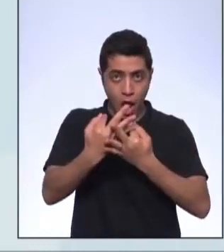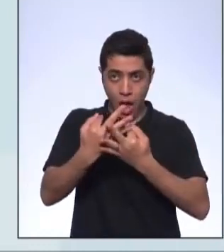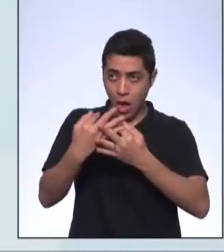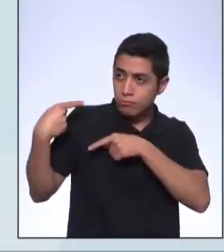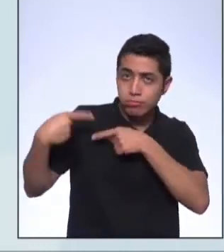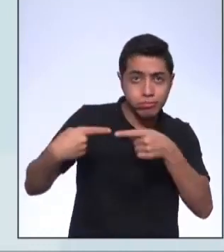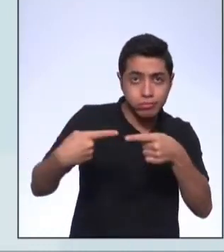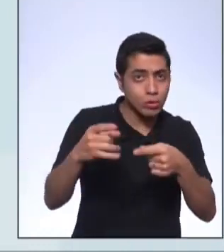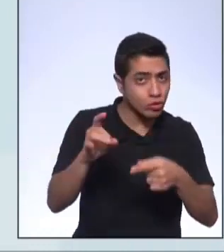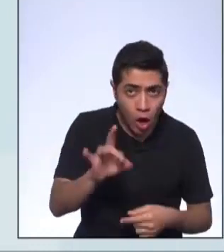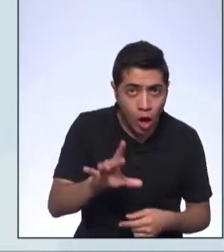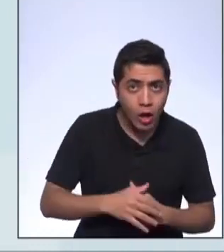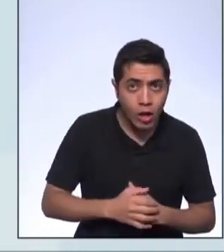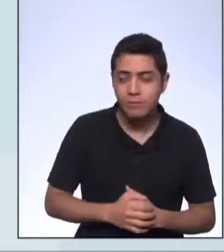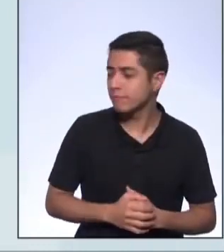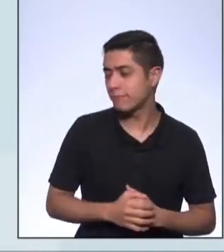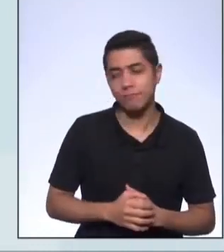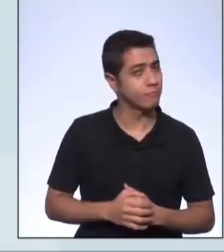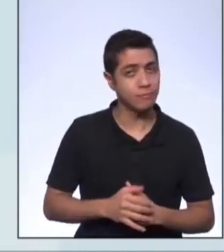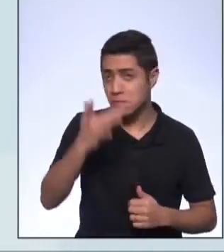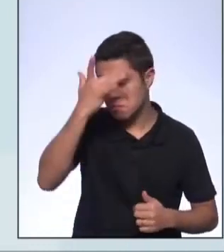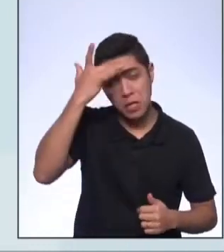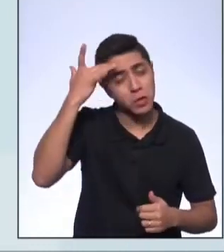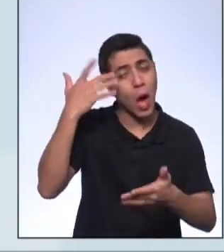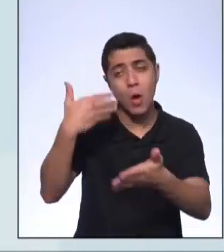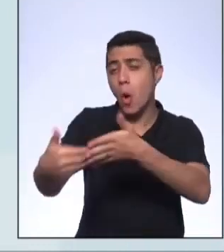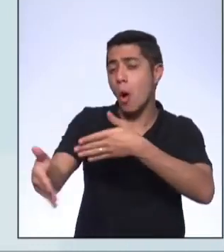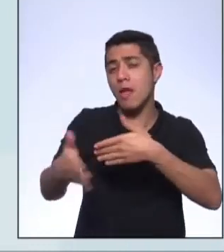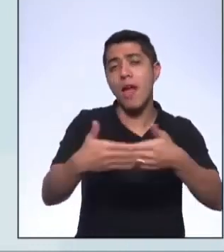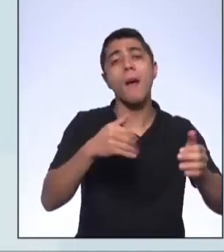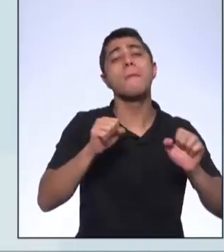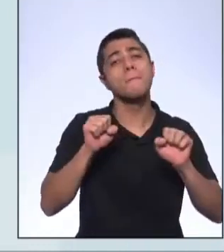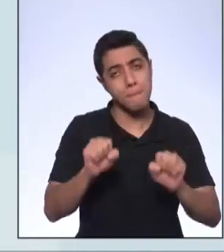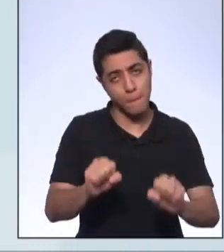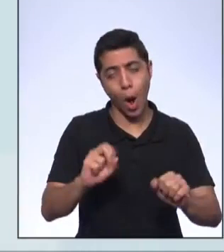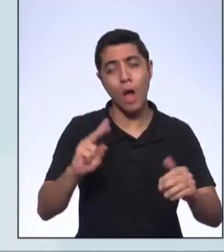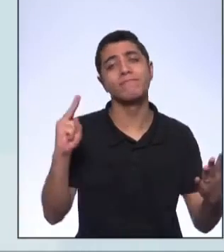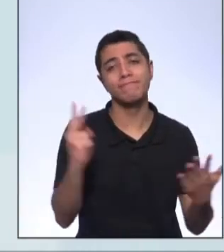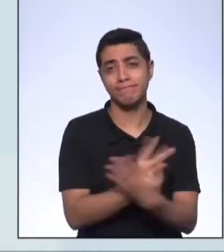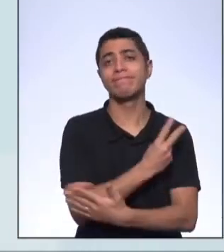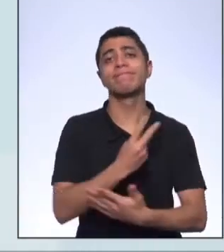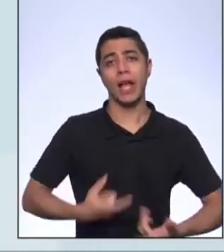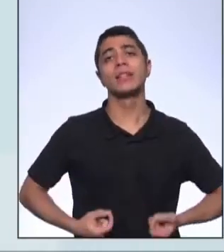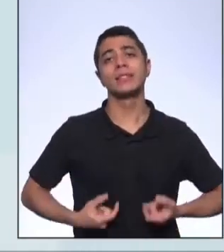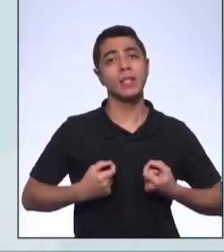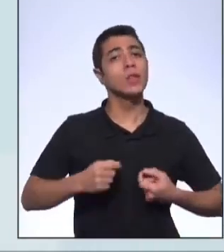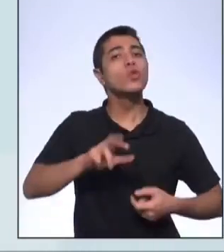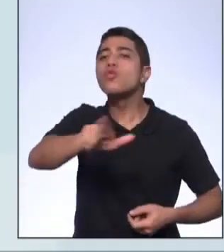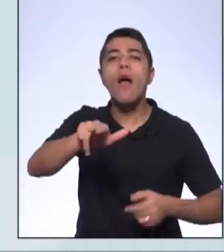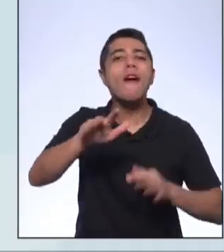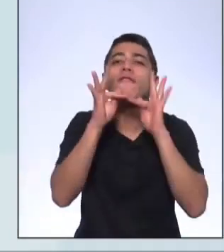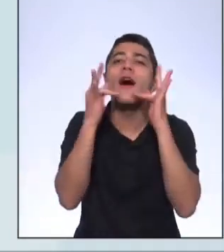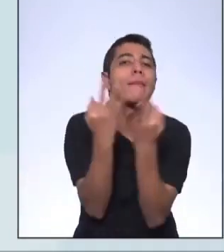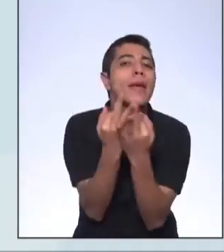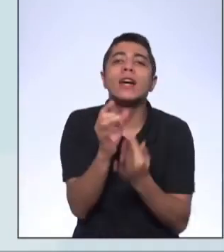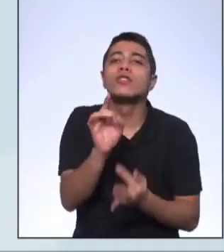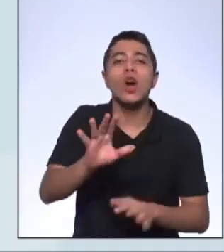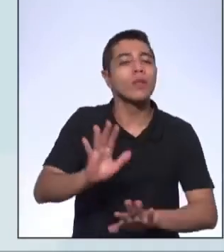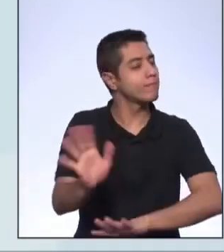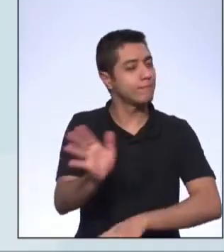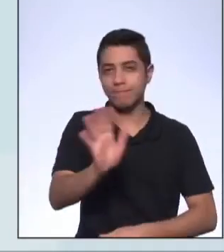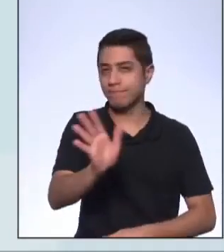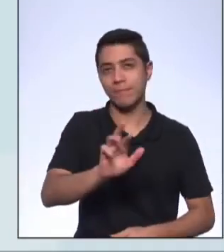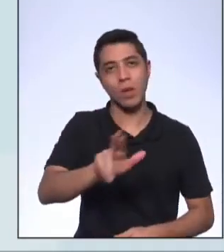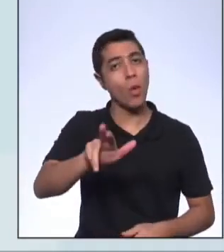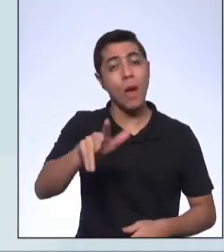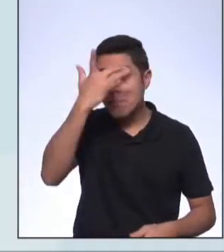de desenvolver câncer. Ok? Então, é muito importante a gente pensar isso. O câncer não é hereditário e qualquer pessoa corre o risco de